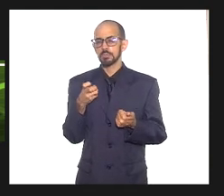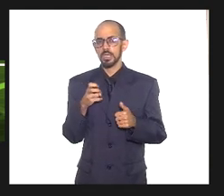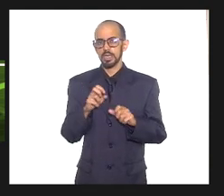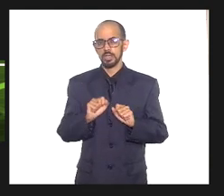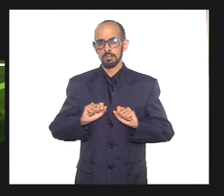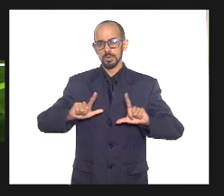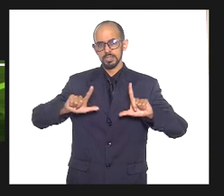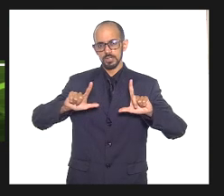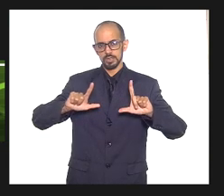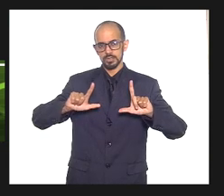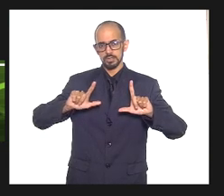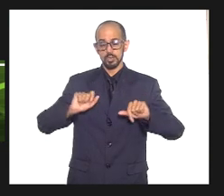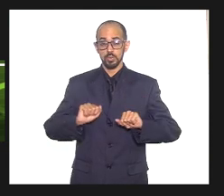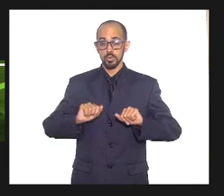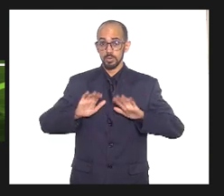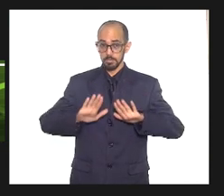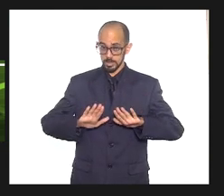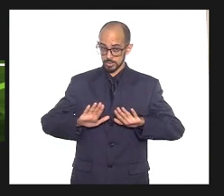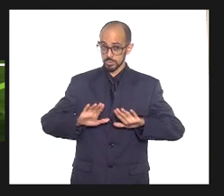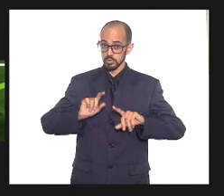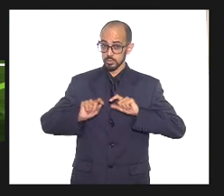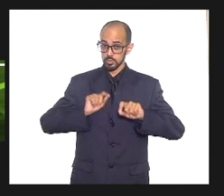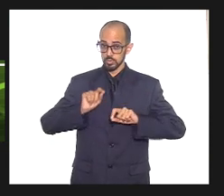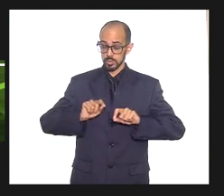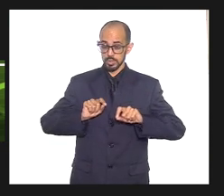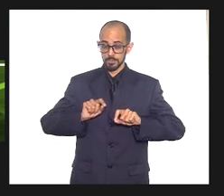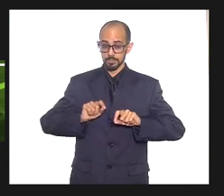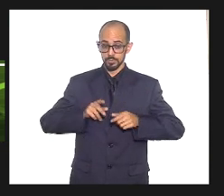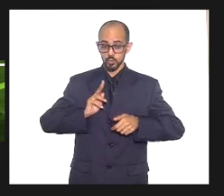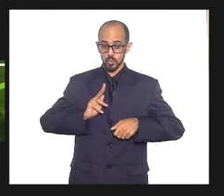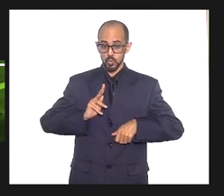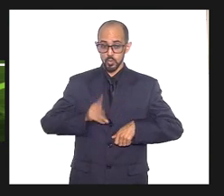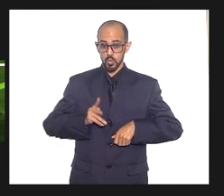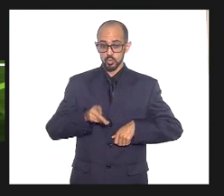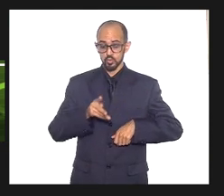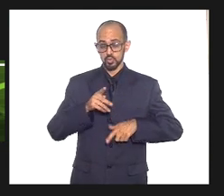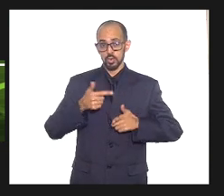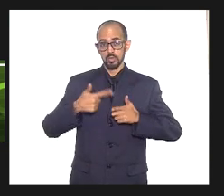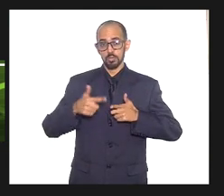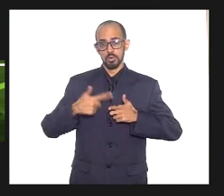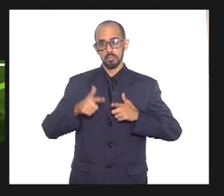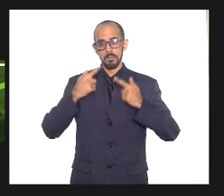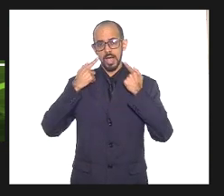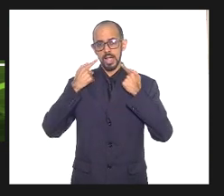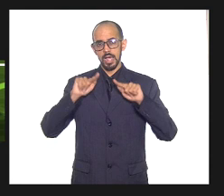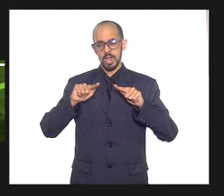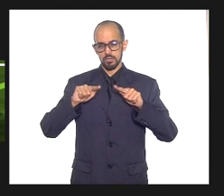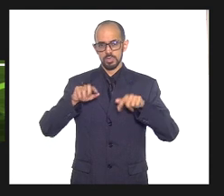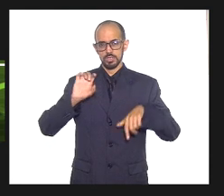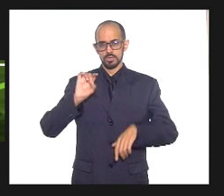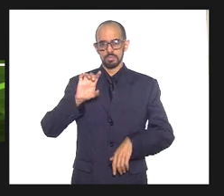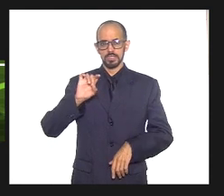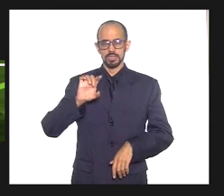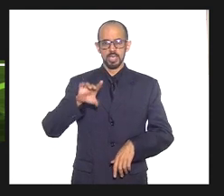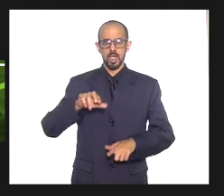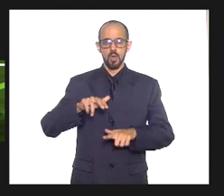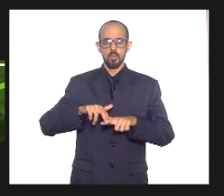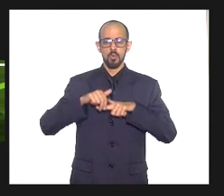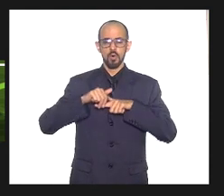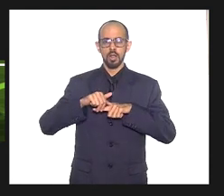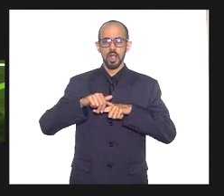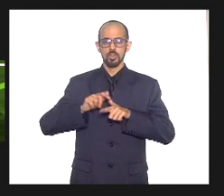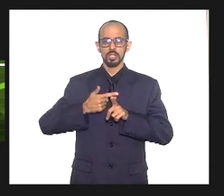apresentação, mas, de qualquer forma, ainda um problema grave, especialmente em função da